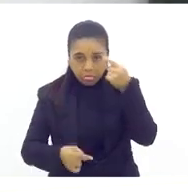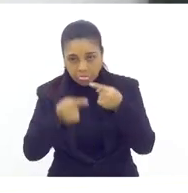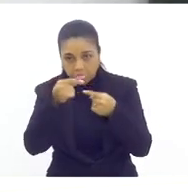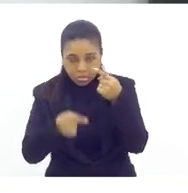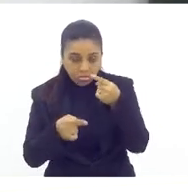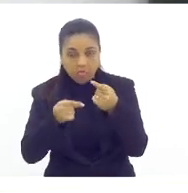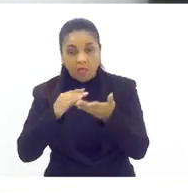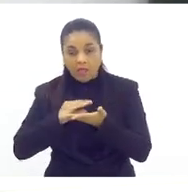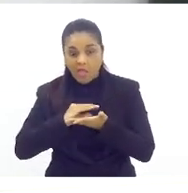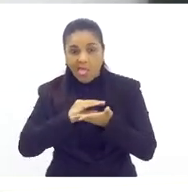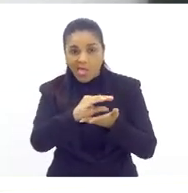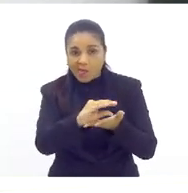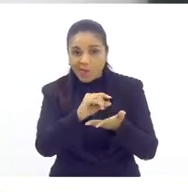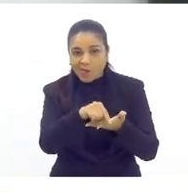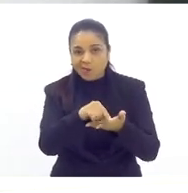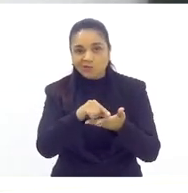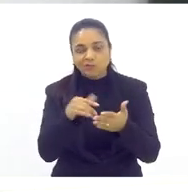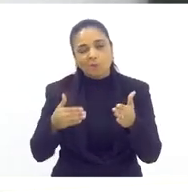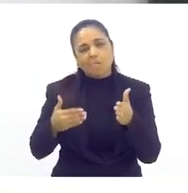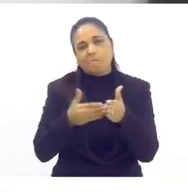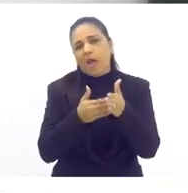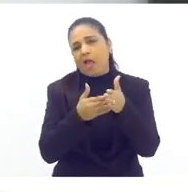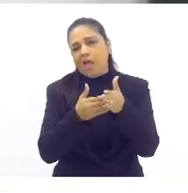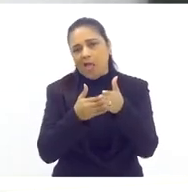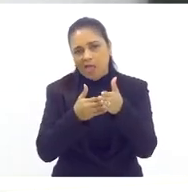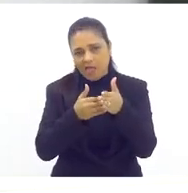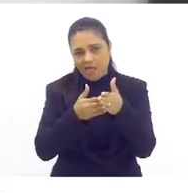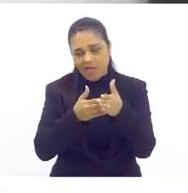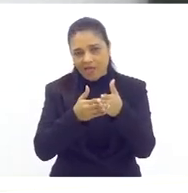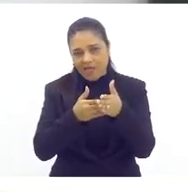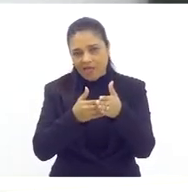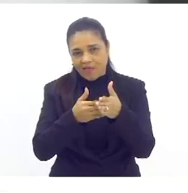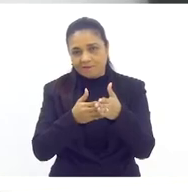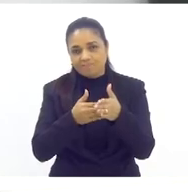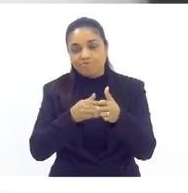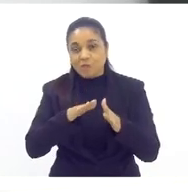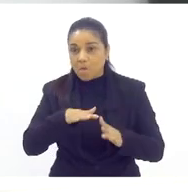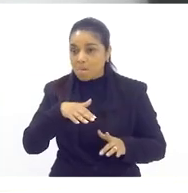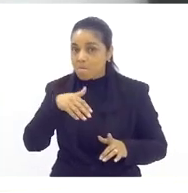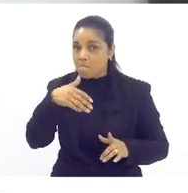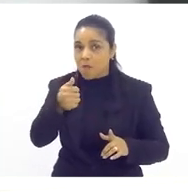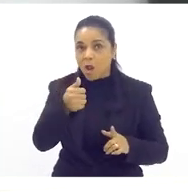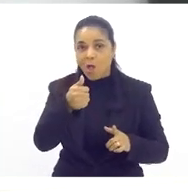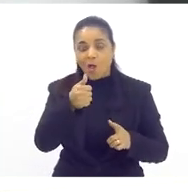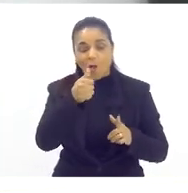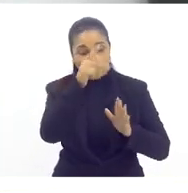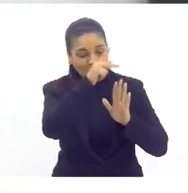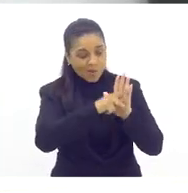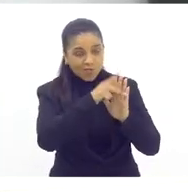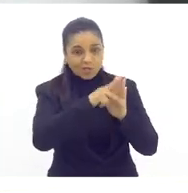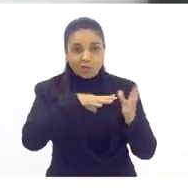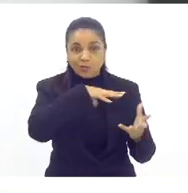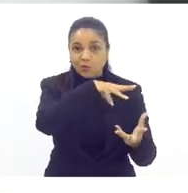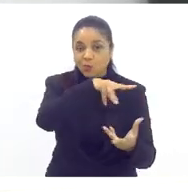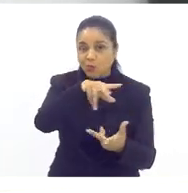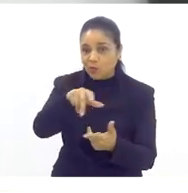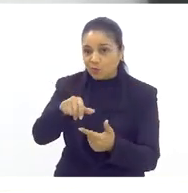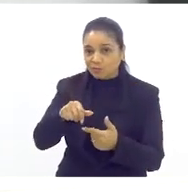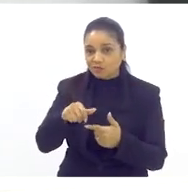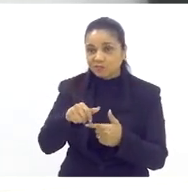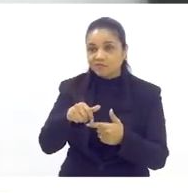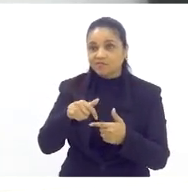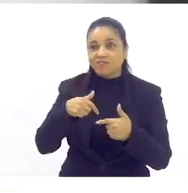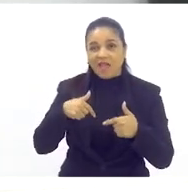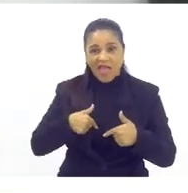recursos extremamente limitados estamos entre os melhores do mundo cara a gente